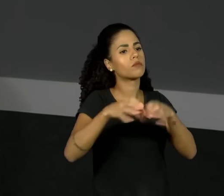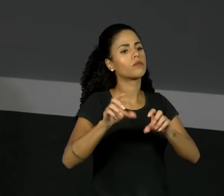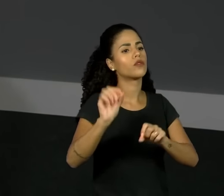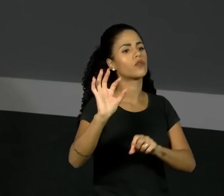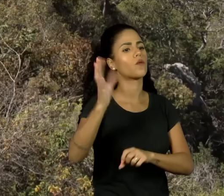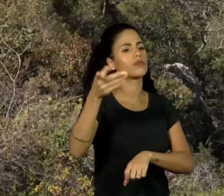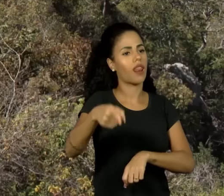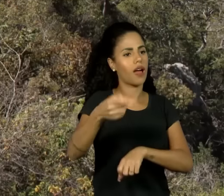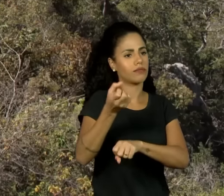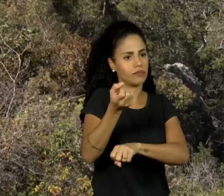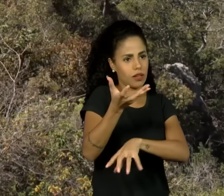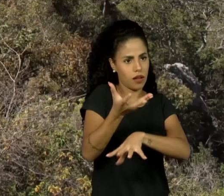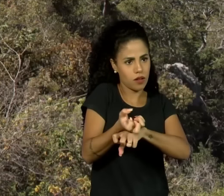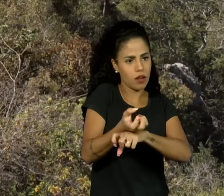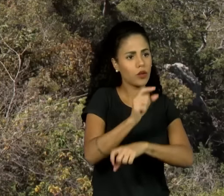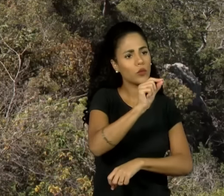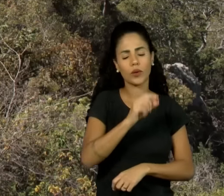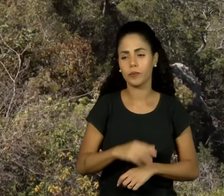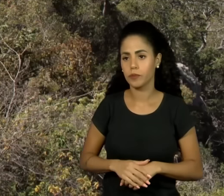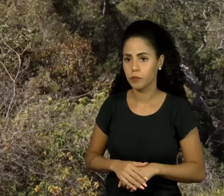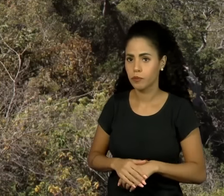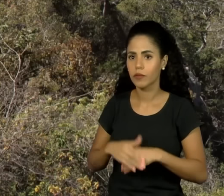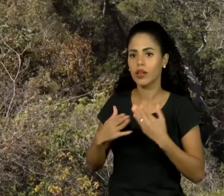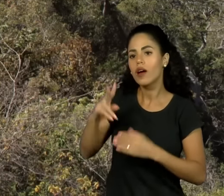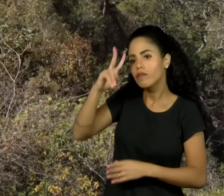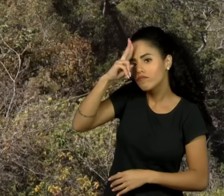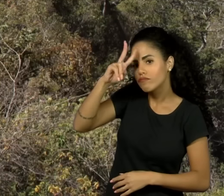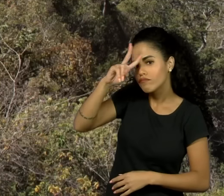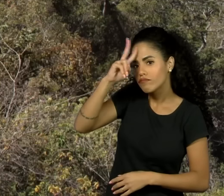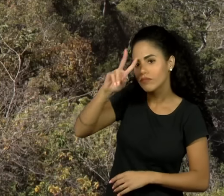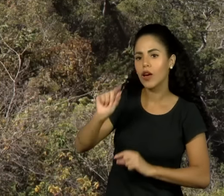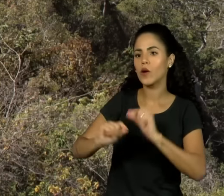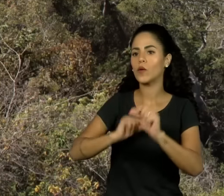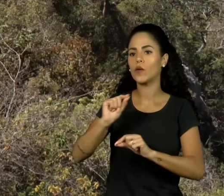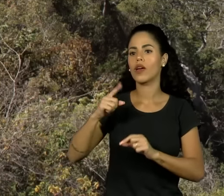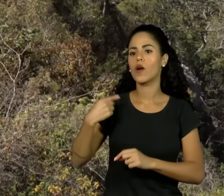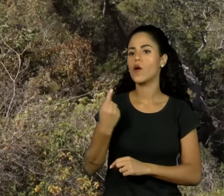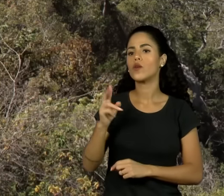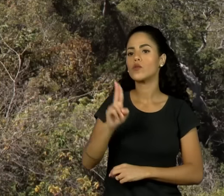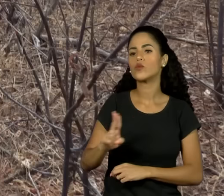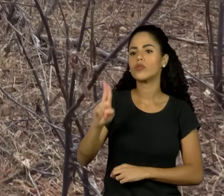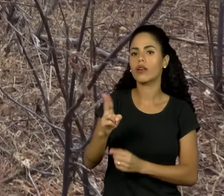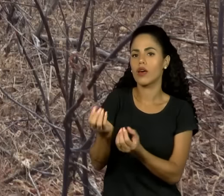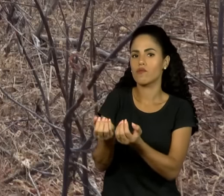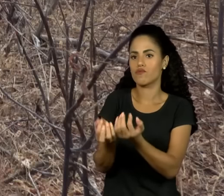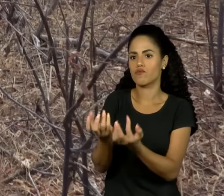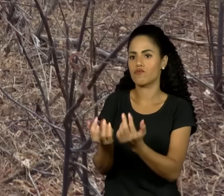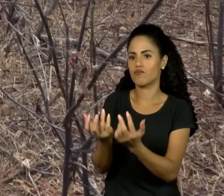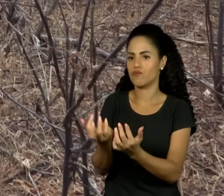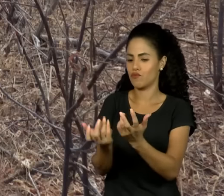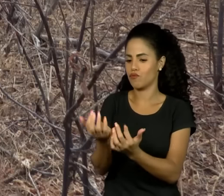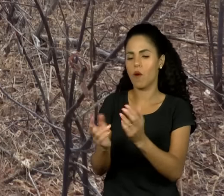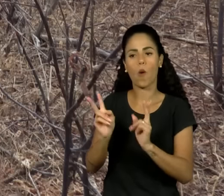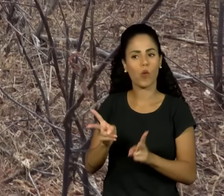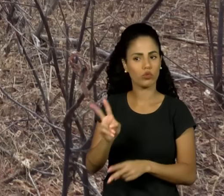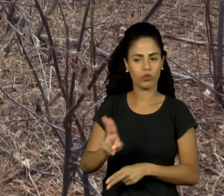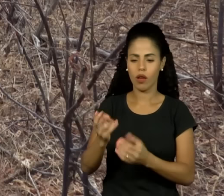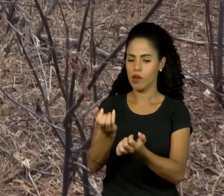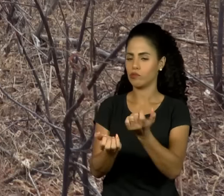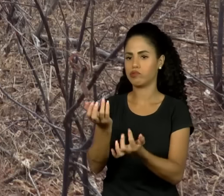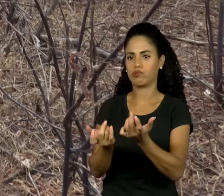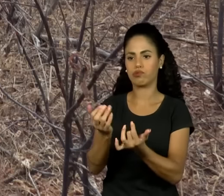Caatinga hoje? São assim, as históricas também, né? Que é o uso do fogo, que é muito comum, é